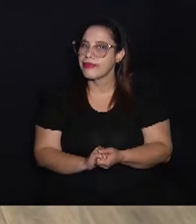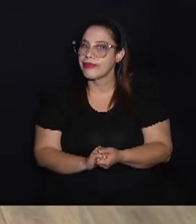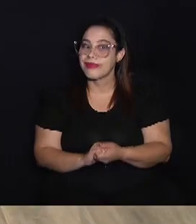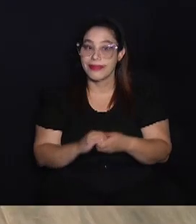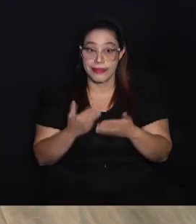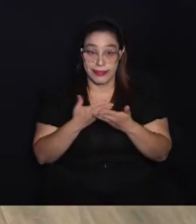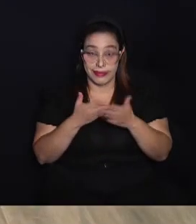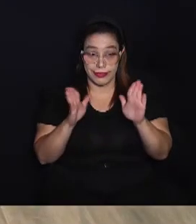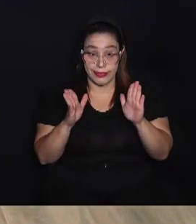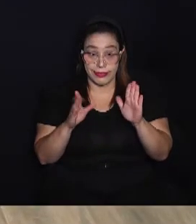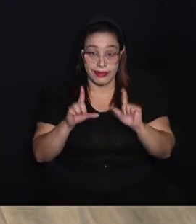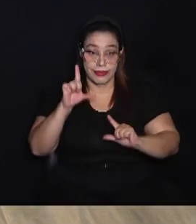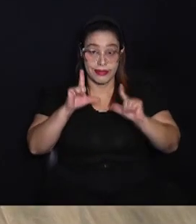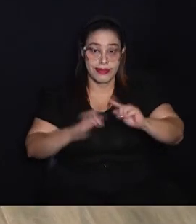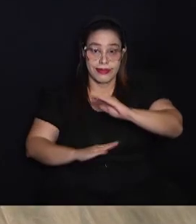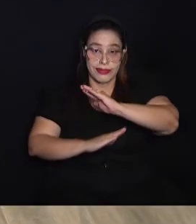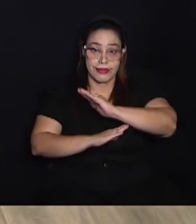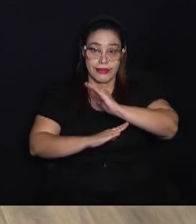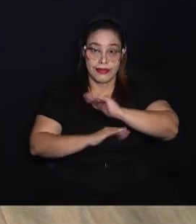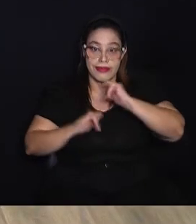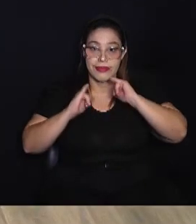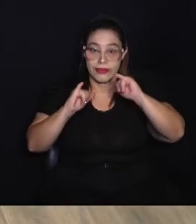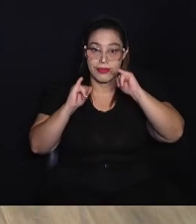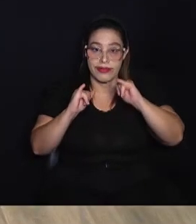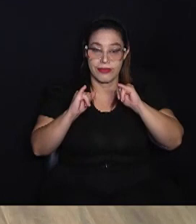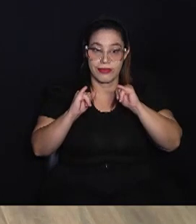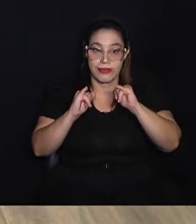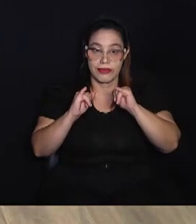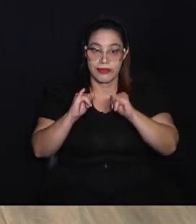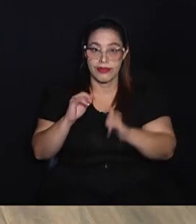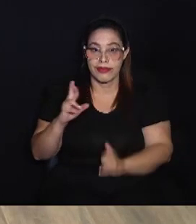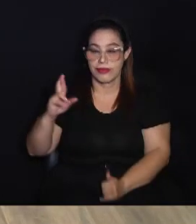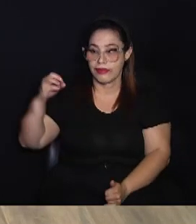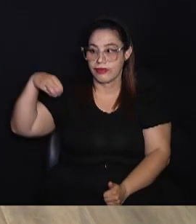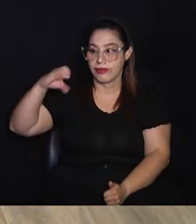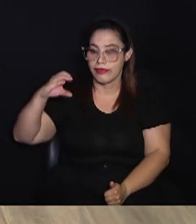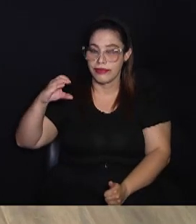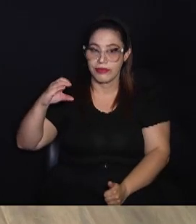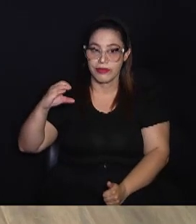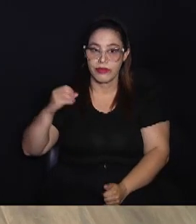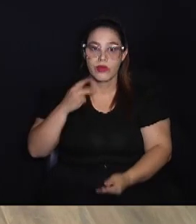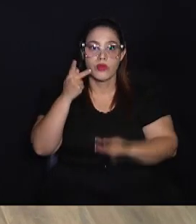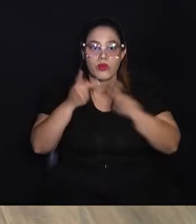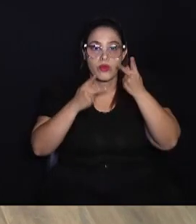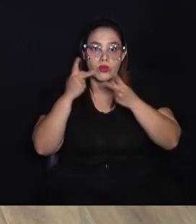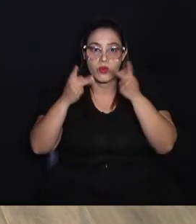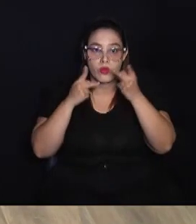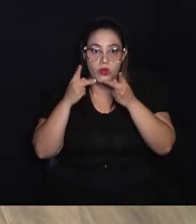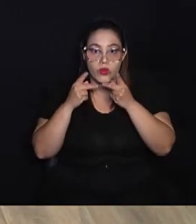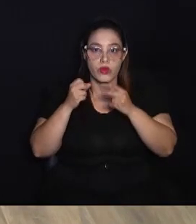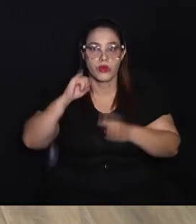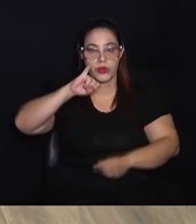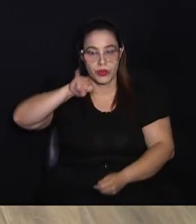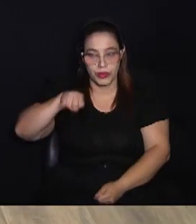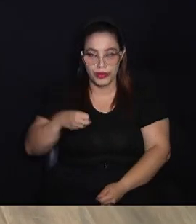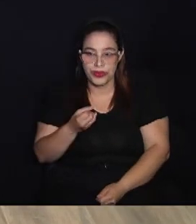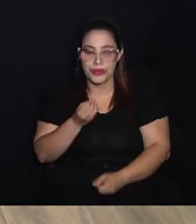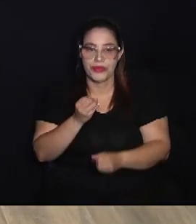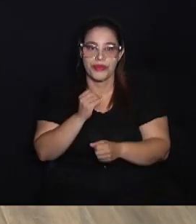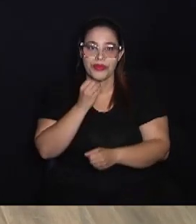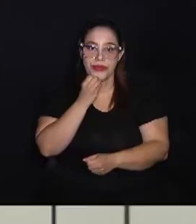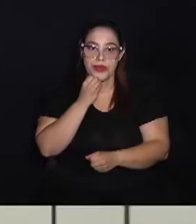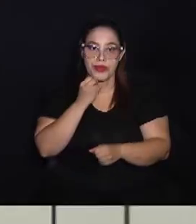E a gente abre o Câmara Notícia de hoje aqui com as notícias da metrópole falando sobre as oportunidades de